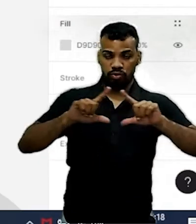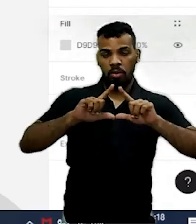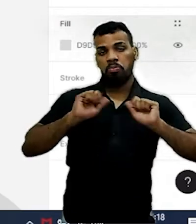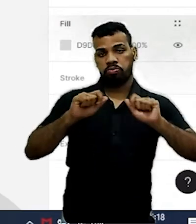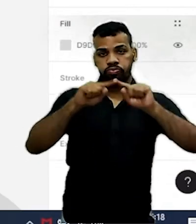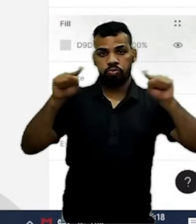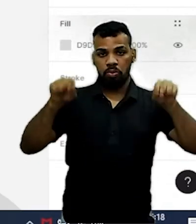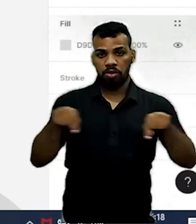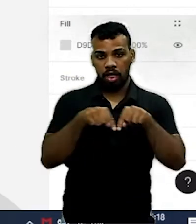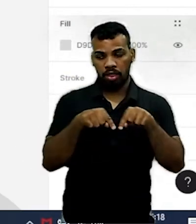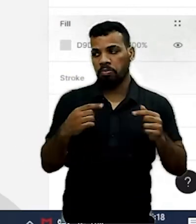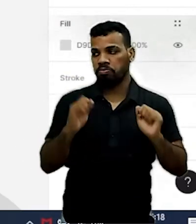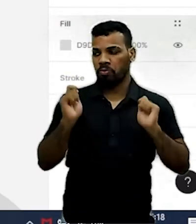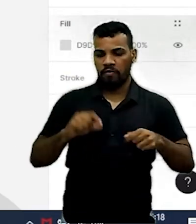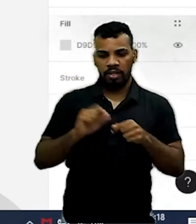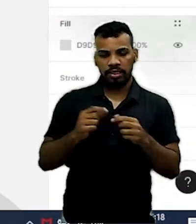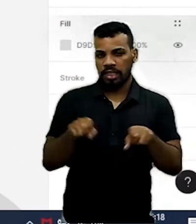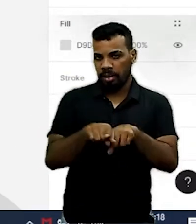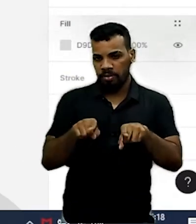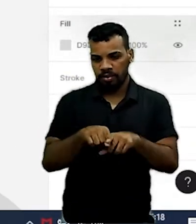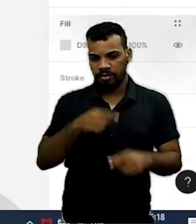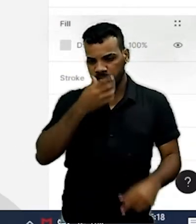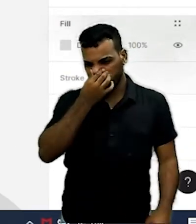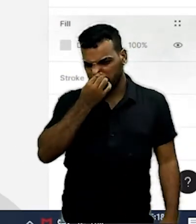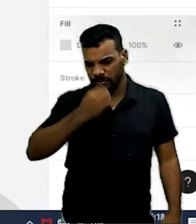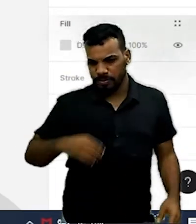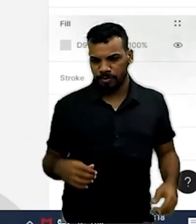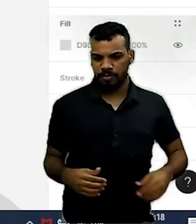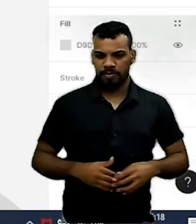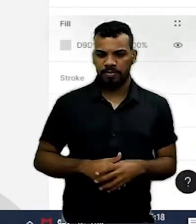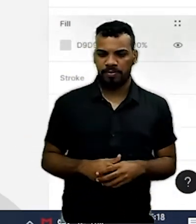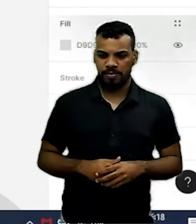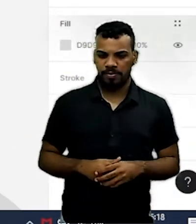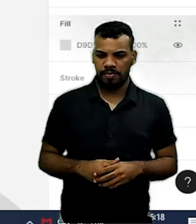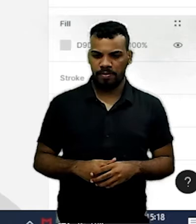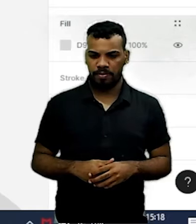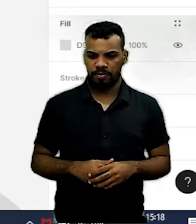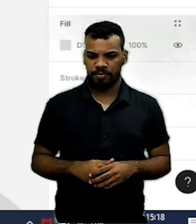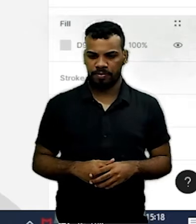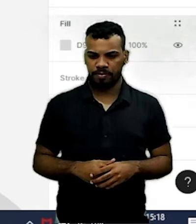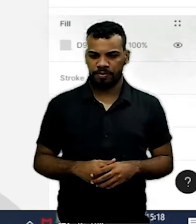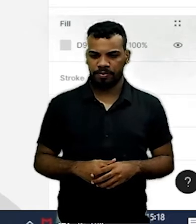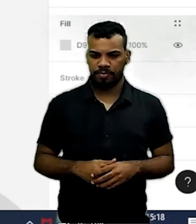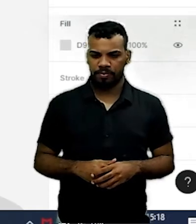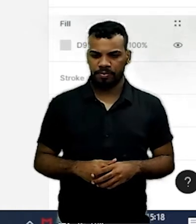também. Se eu quiser um octógono, 8 lados.